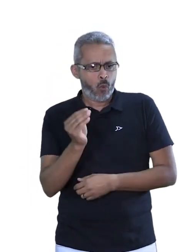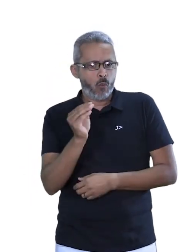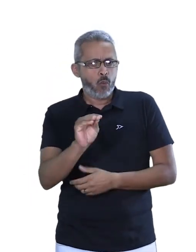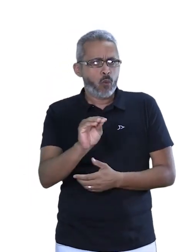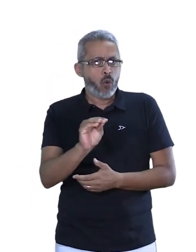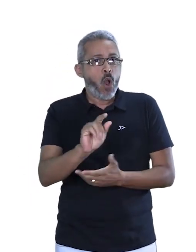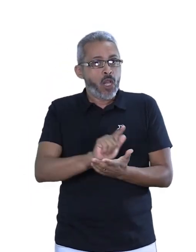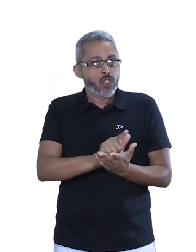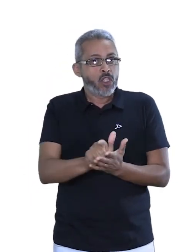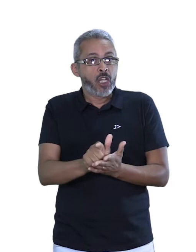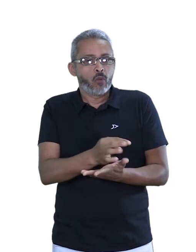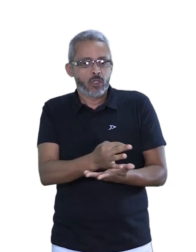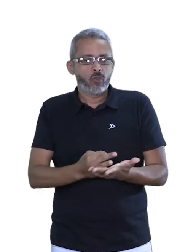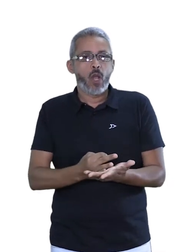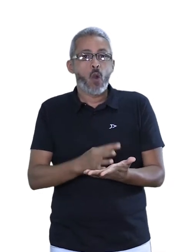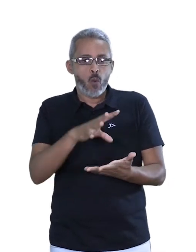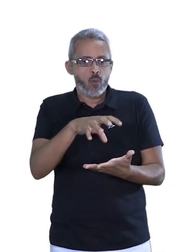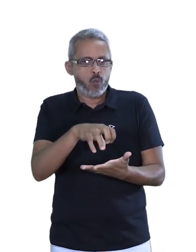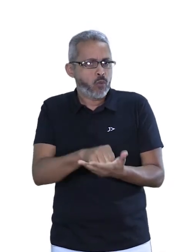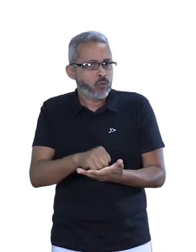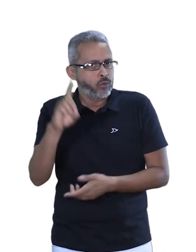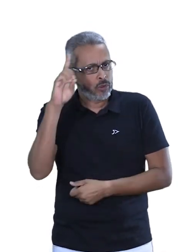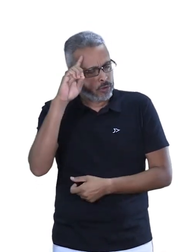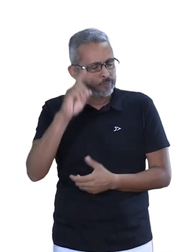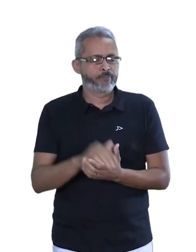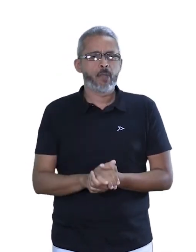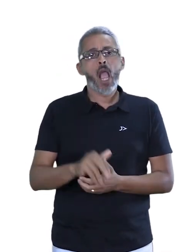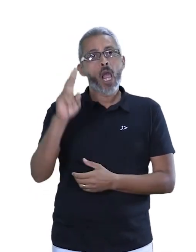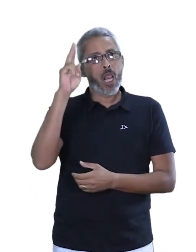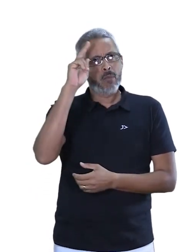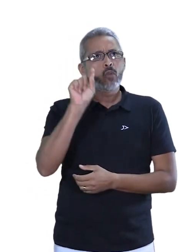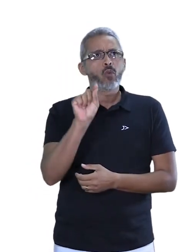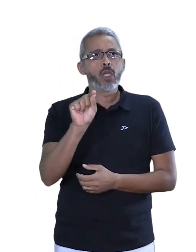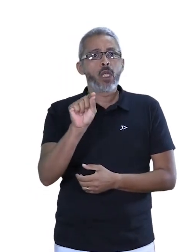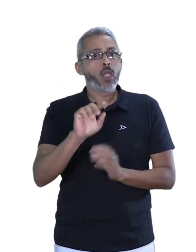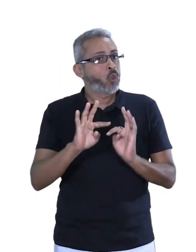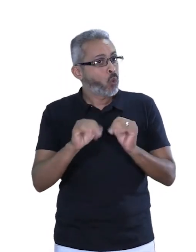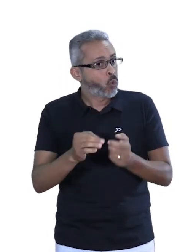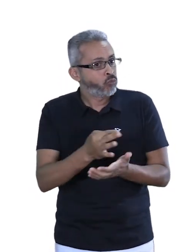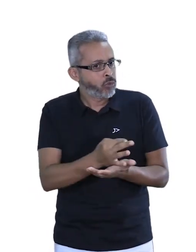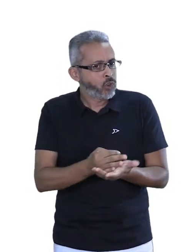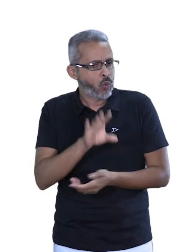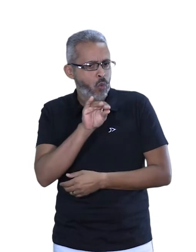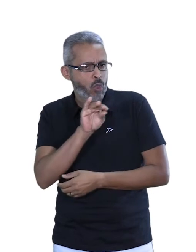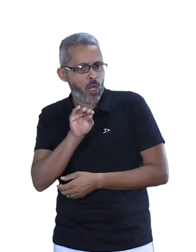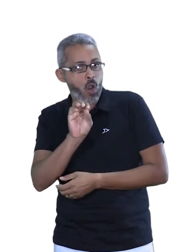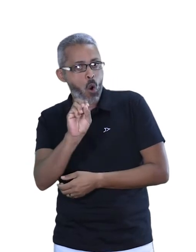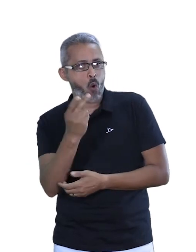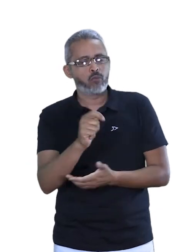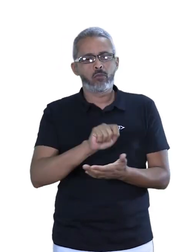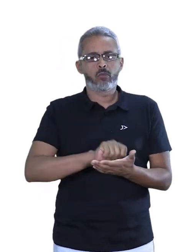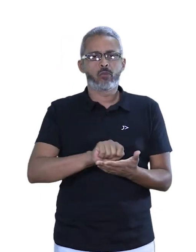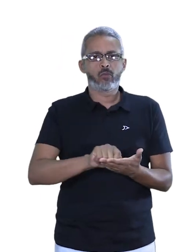gênero textual diário. Lembrando que todos os textos, sejam eles orais ou